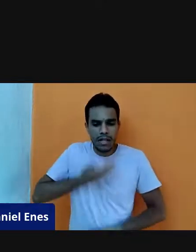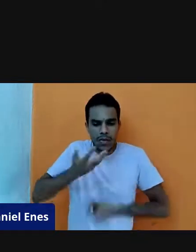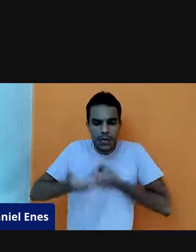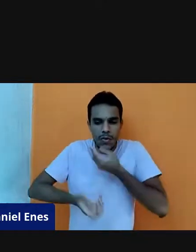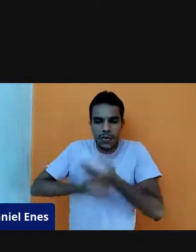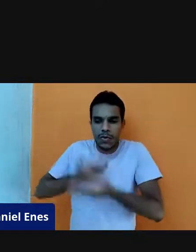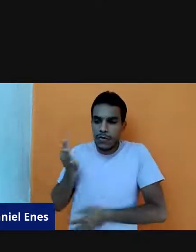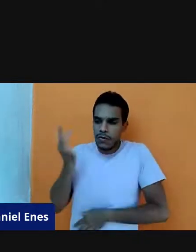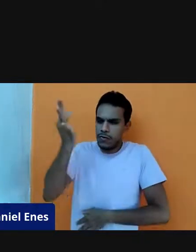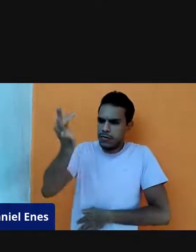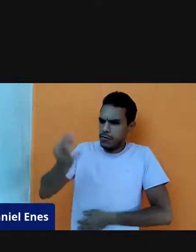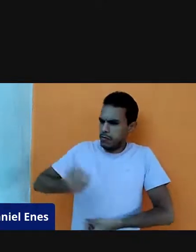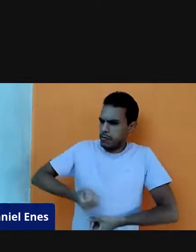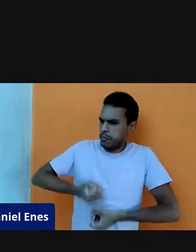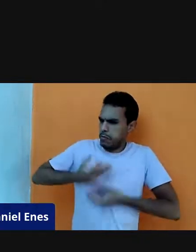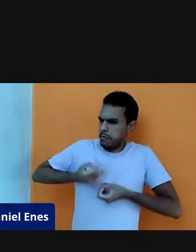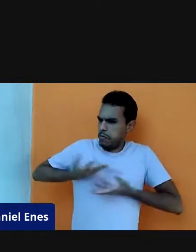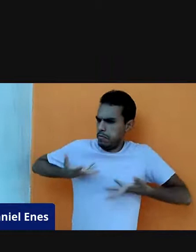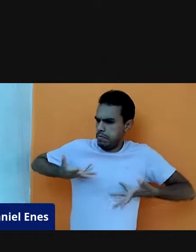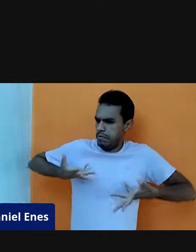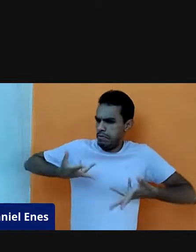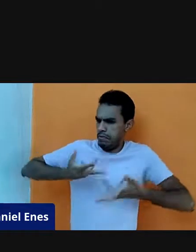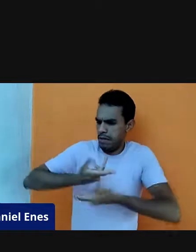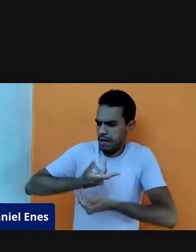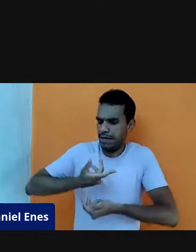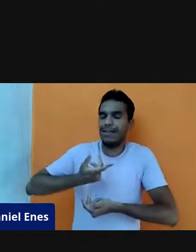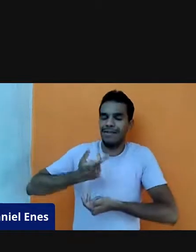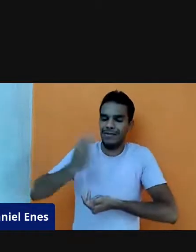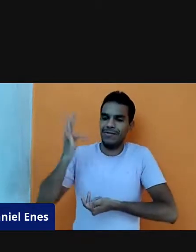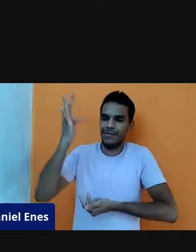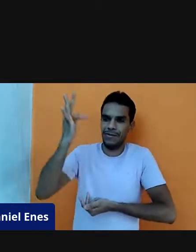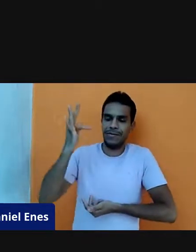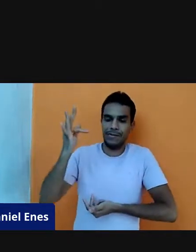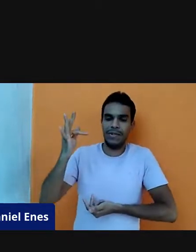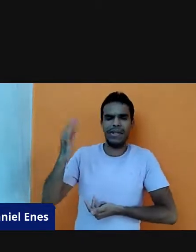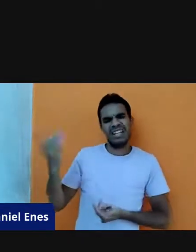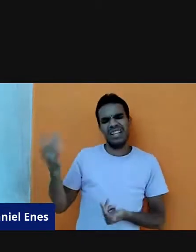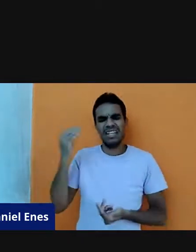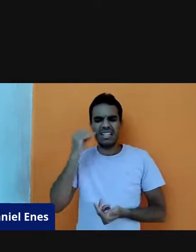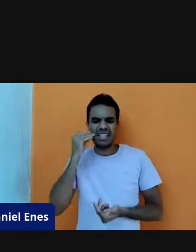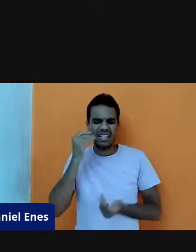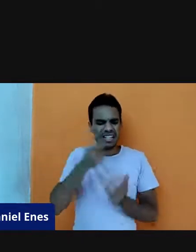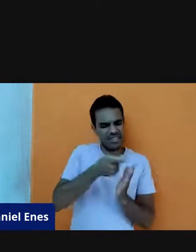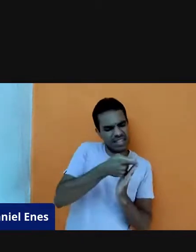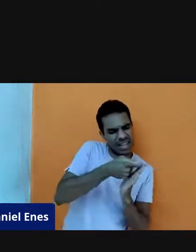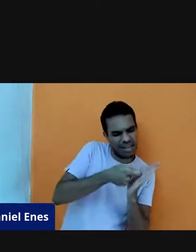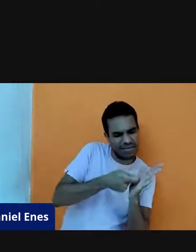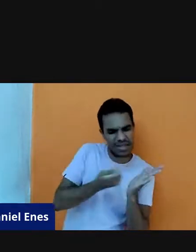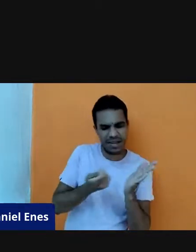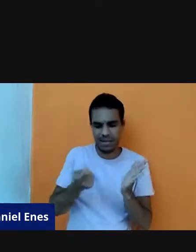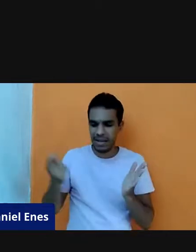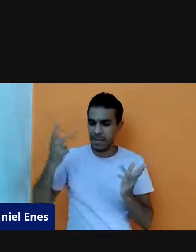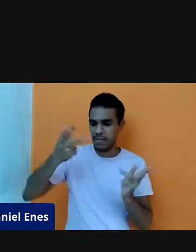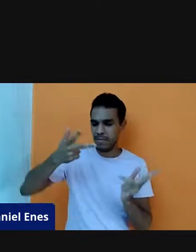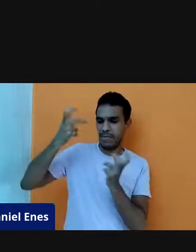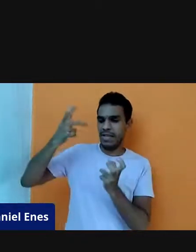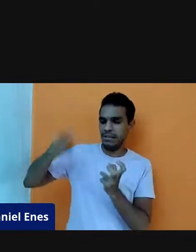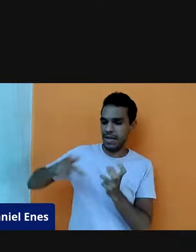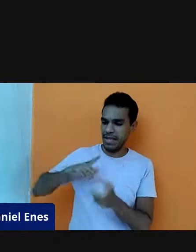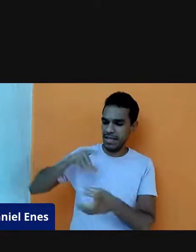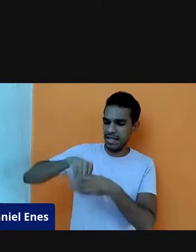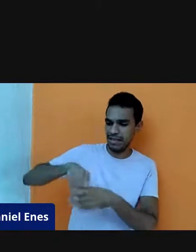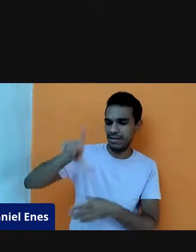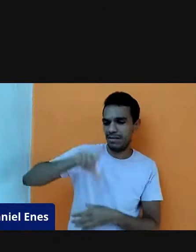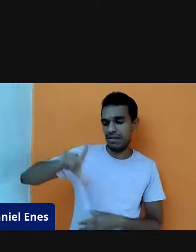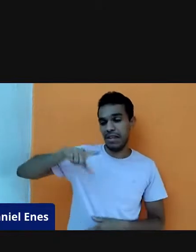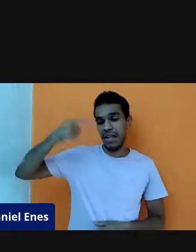ser, né? Então, ele rabiscava alguma coisa, mas ele não se percebia na literatura, porque, para ele, a poesia sempre